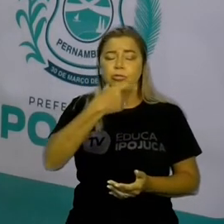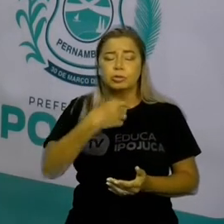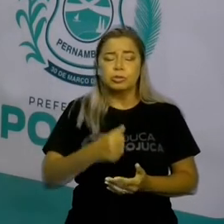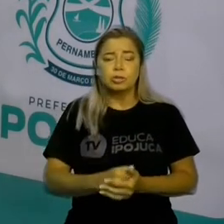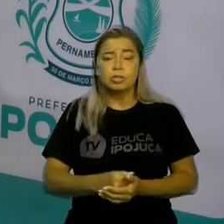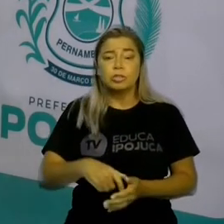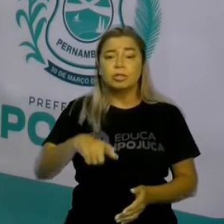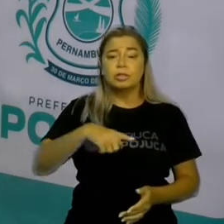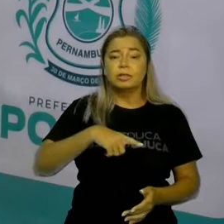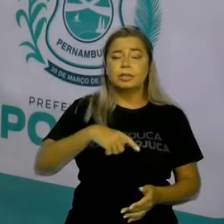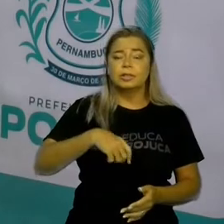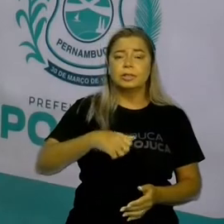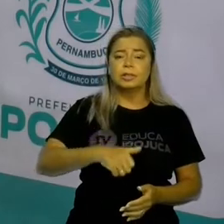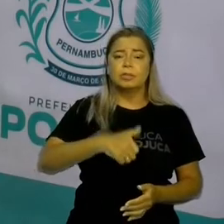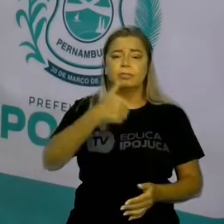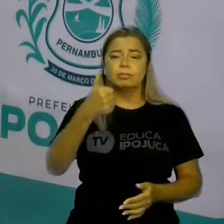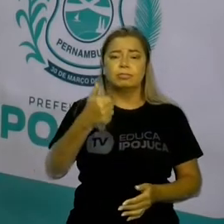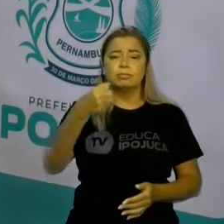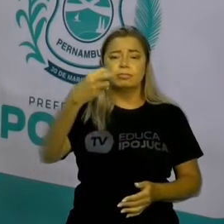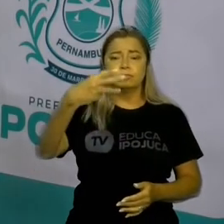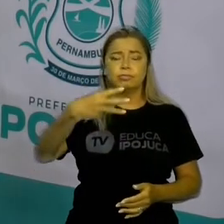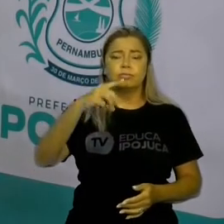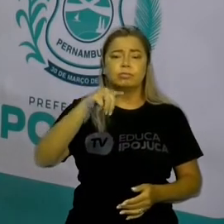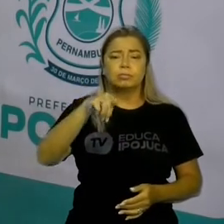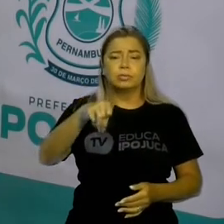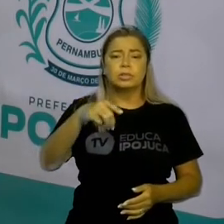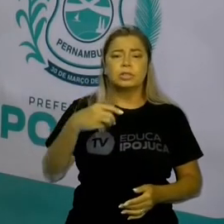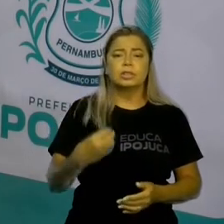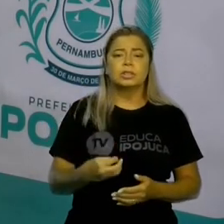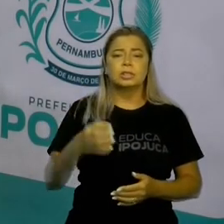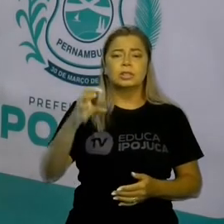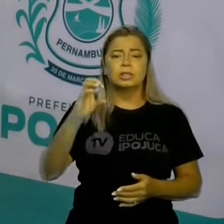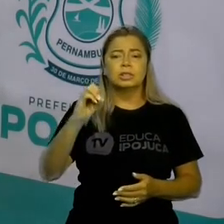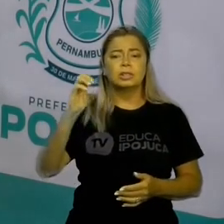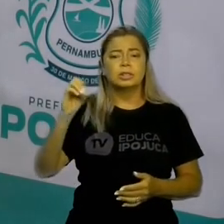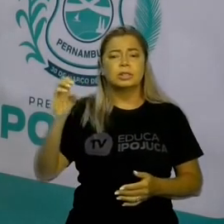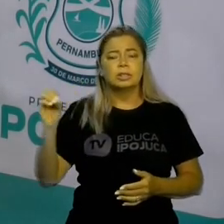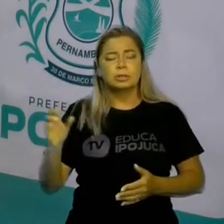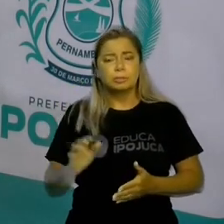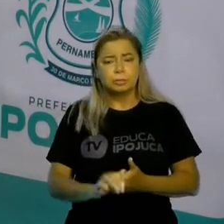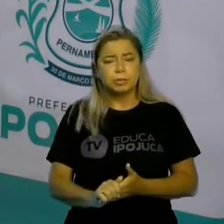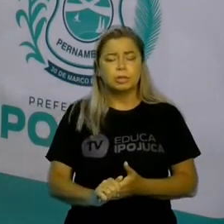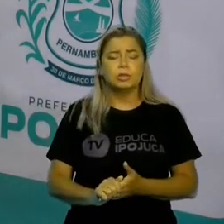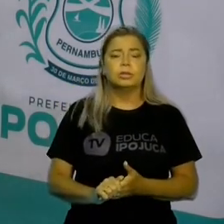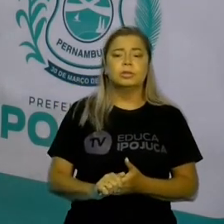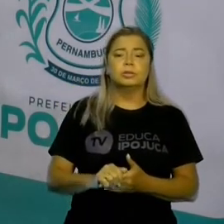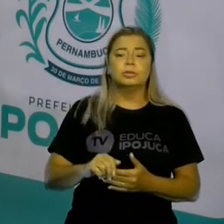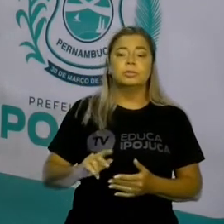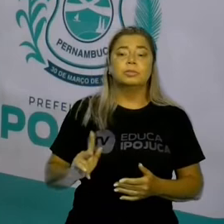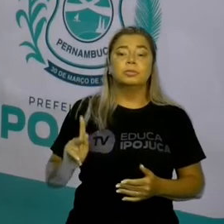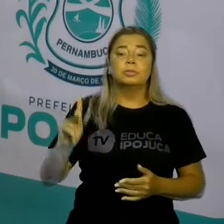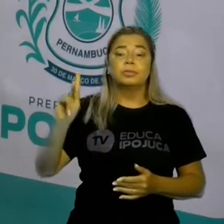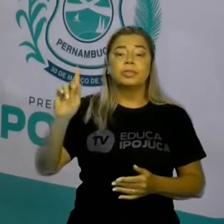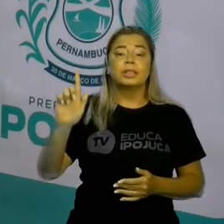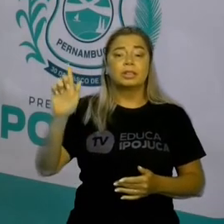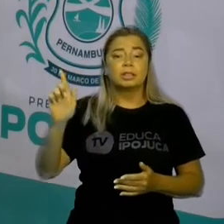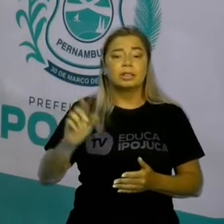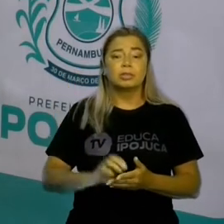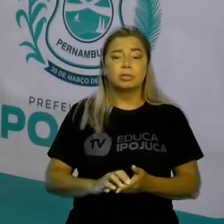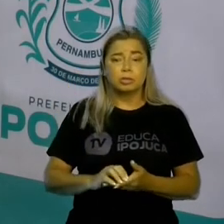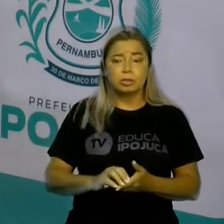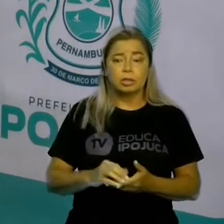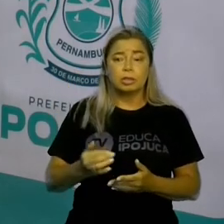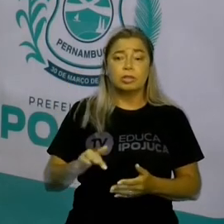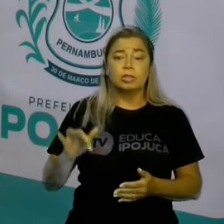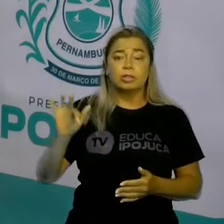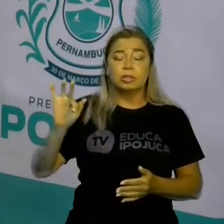mil, um pouco mais de 13 mil, de 26 mil, 27 mil quilos. Ou seja, 27 toneladas, tá